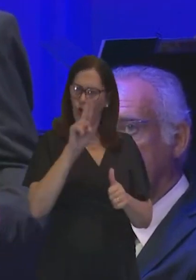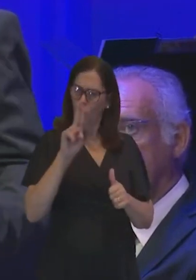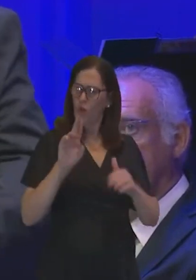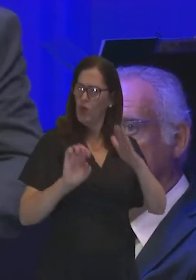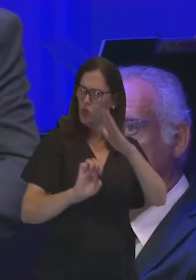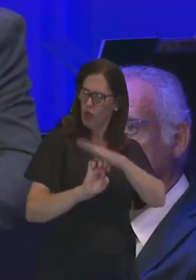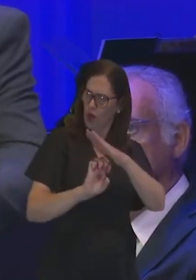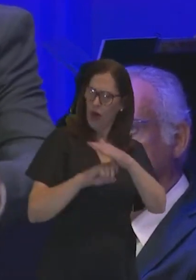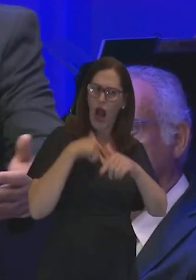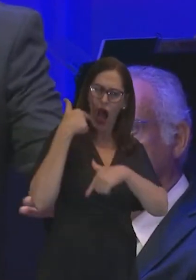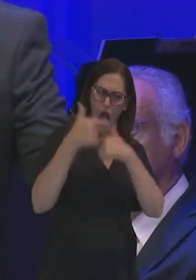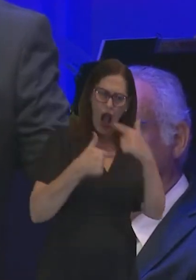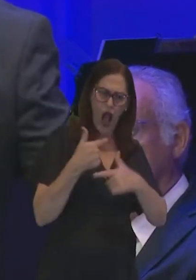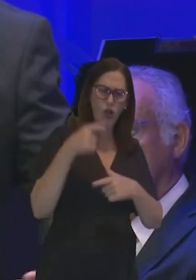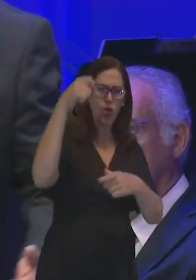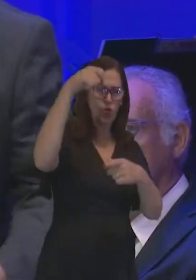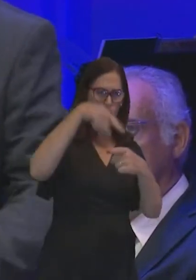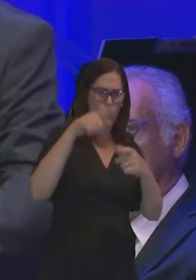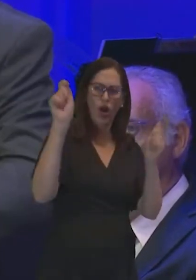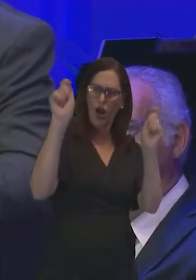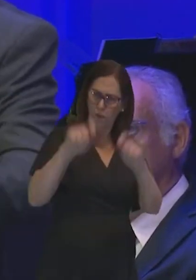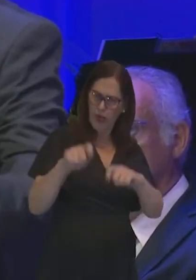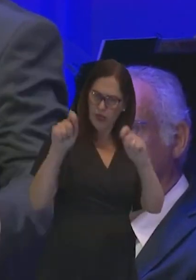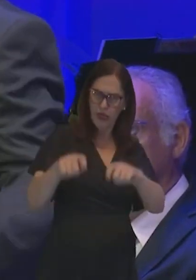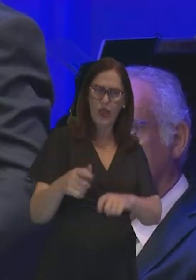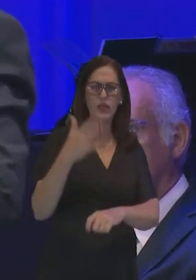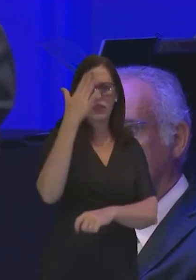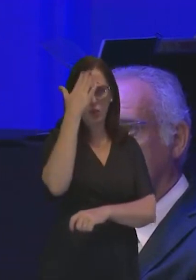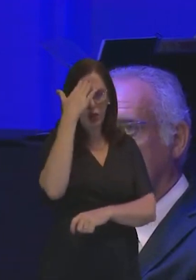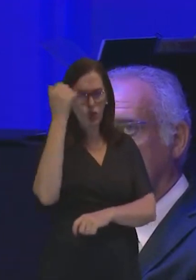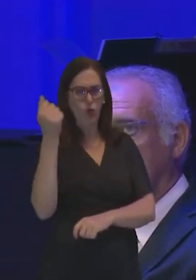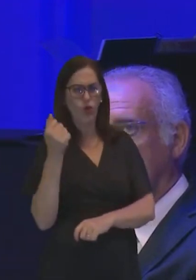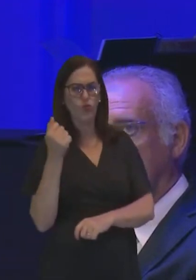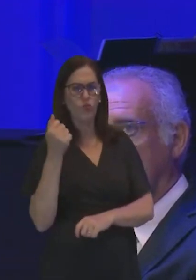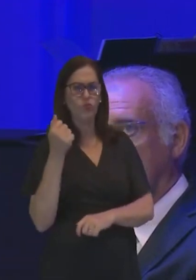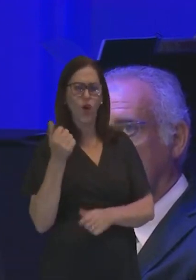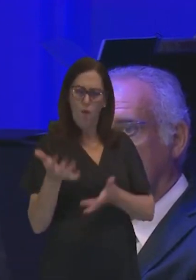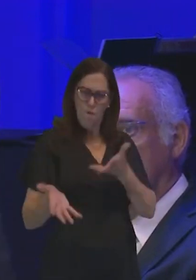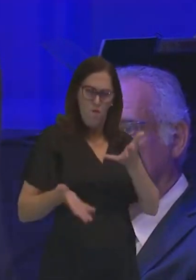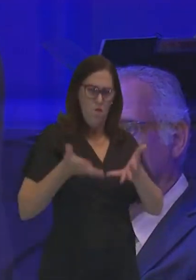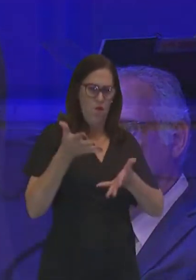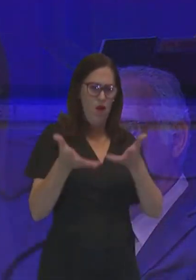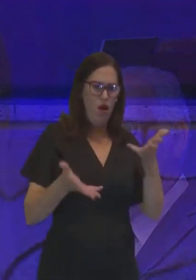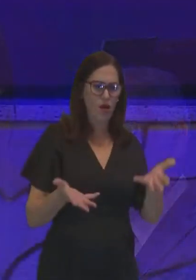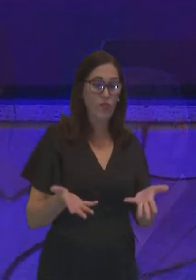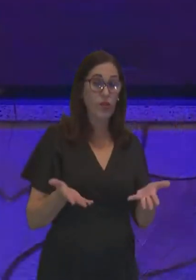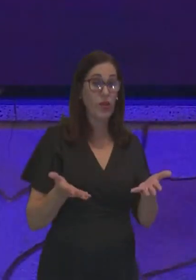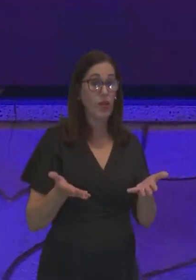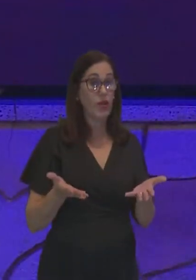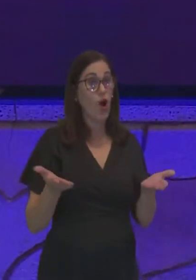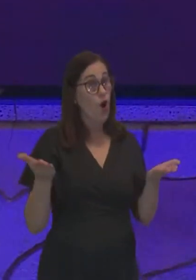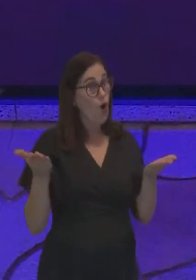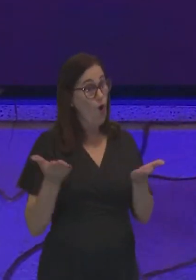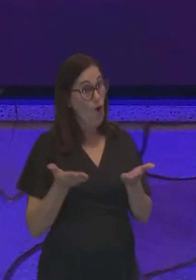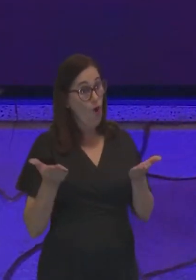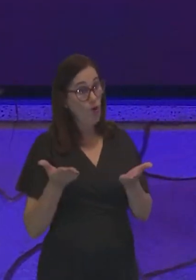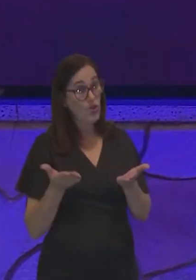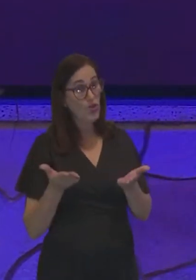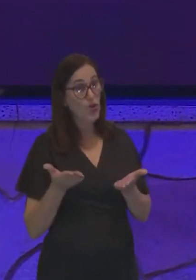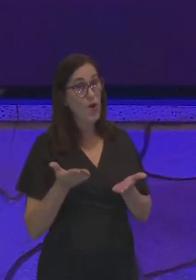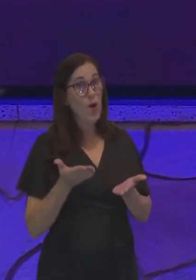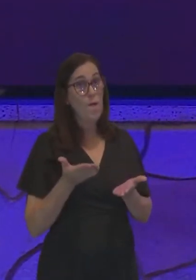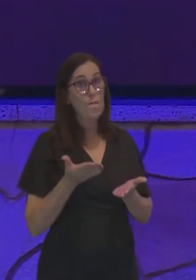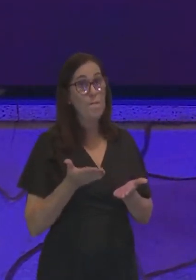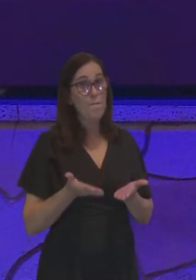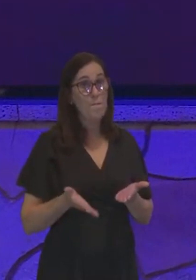empresa, semeie a sua capacidade, a sua sabedoria, o seu trato. Aliás, hoje, o maior valor que se tem